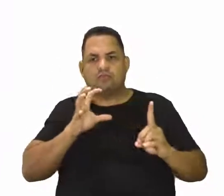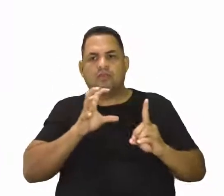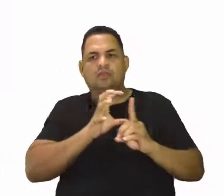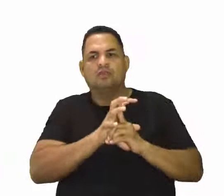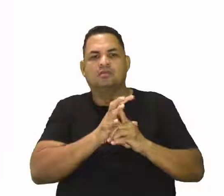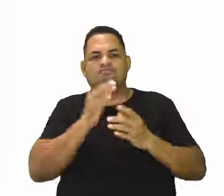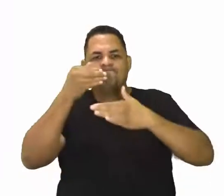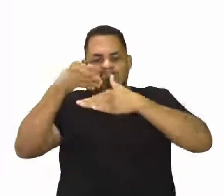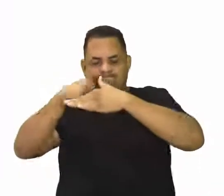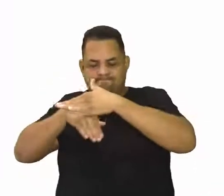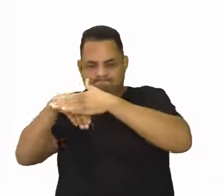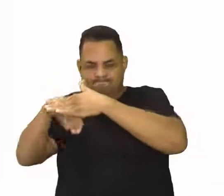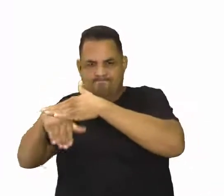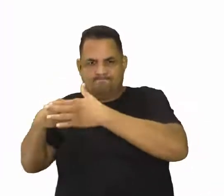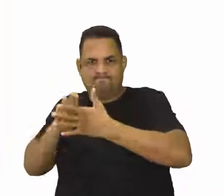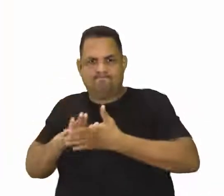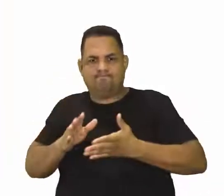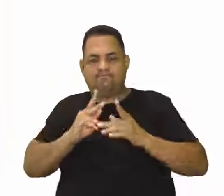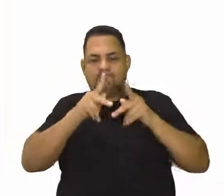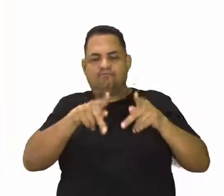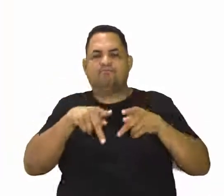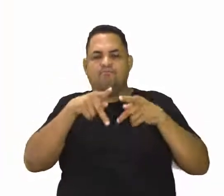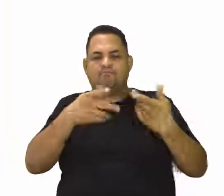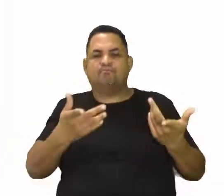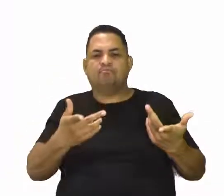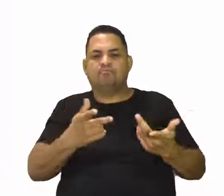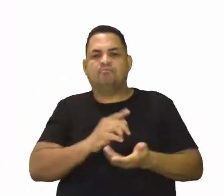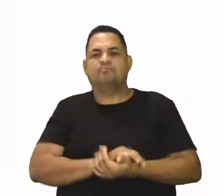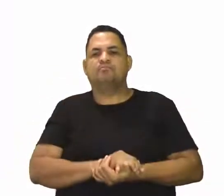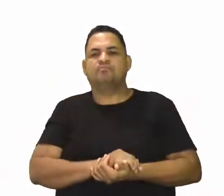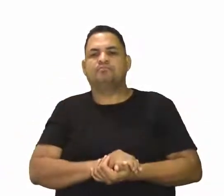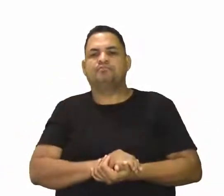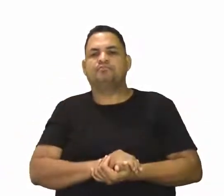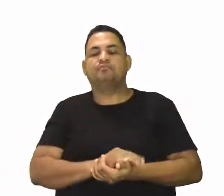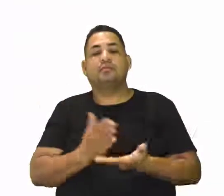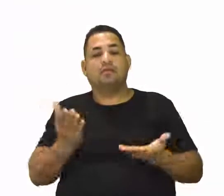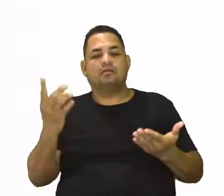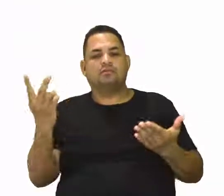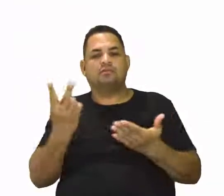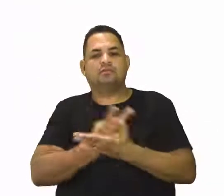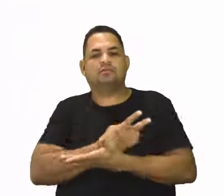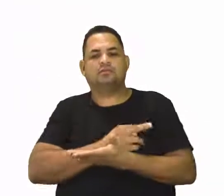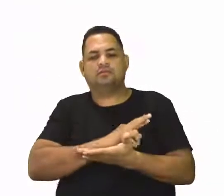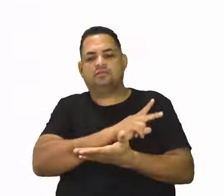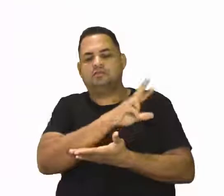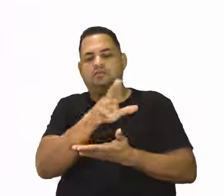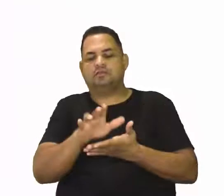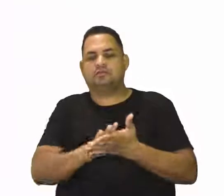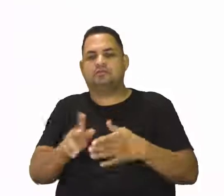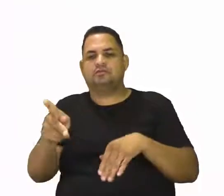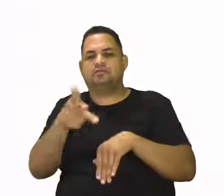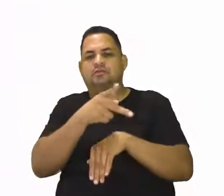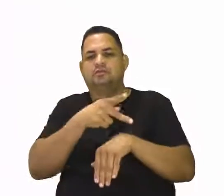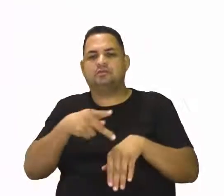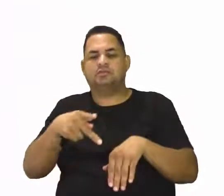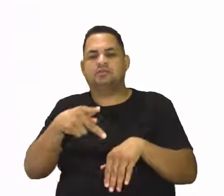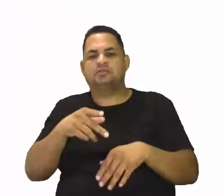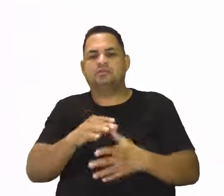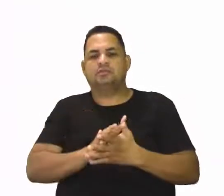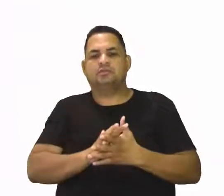e se escondem em meio a população civil isso em vários países acontece